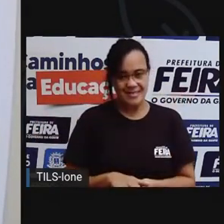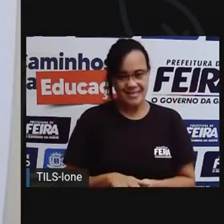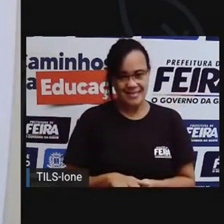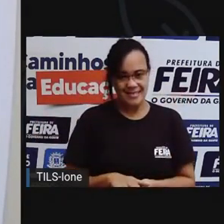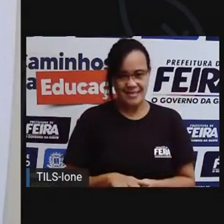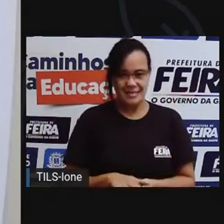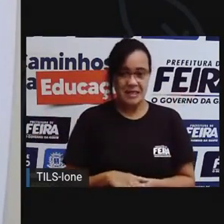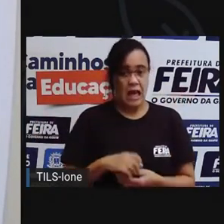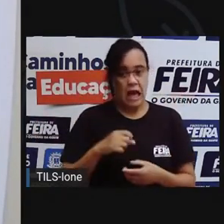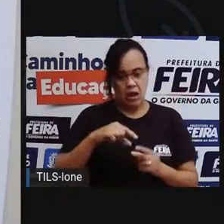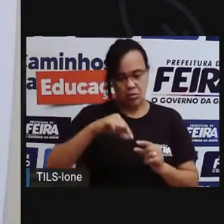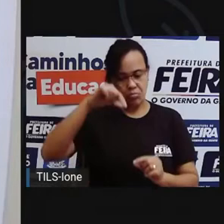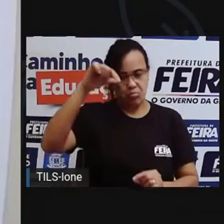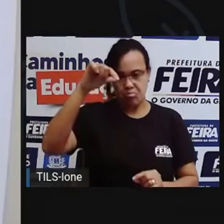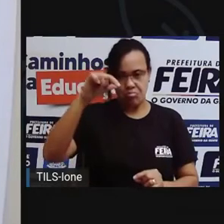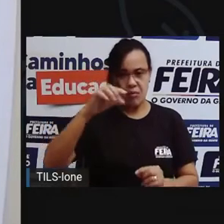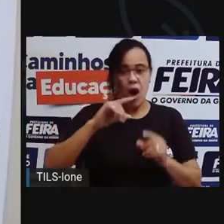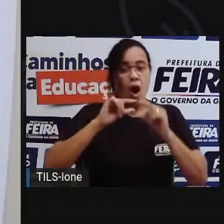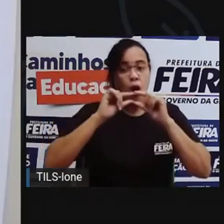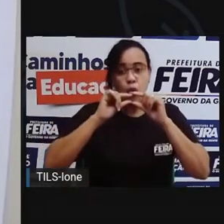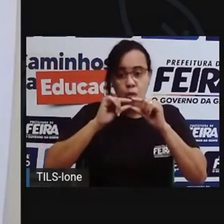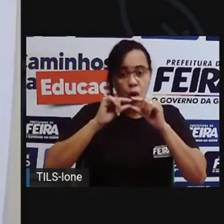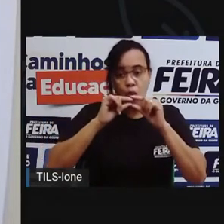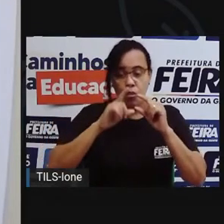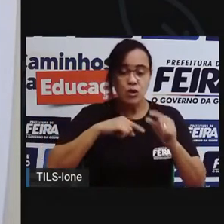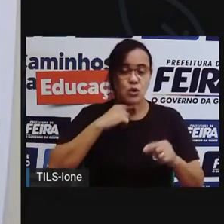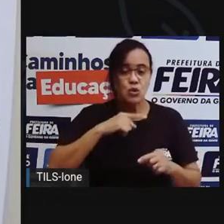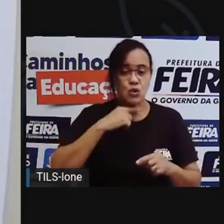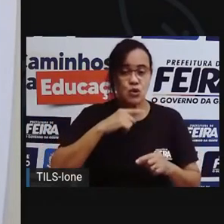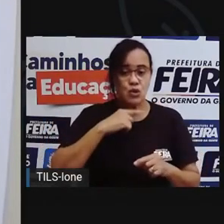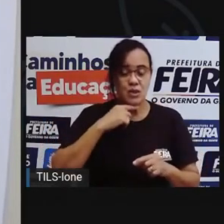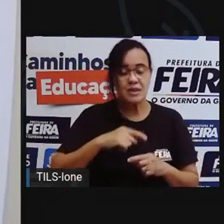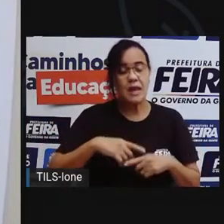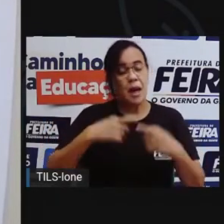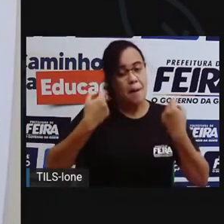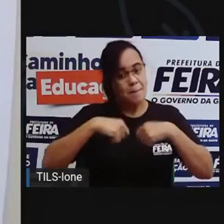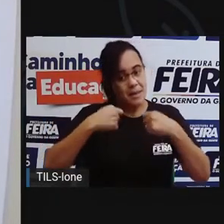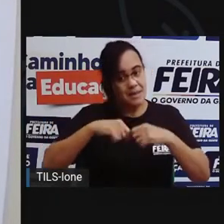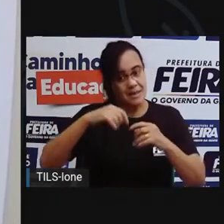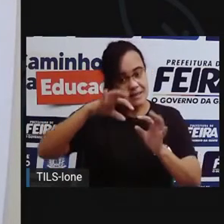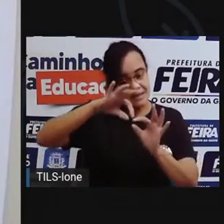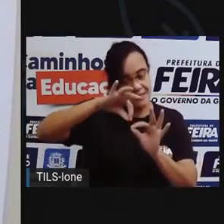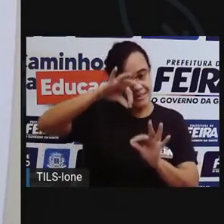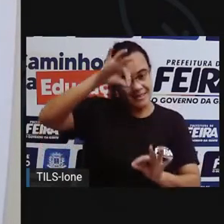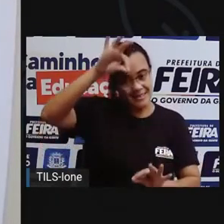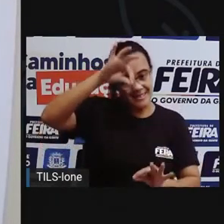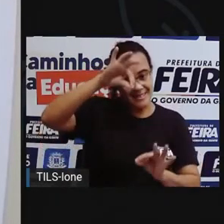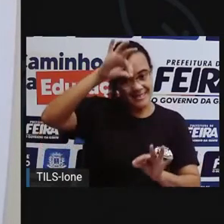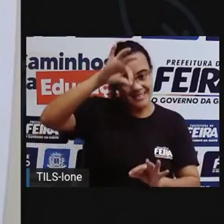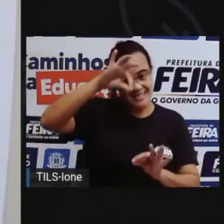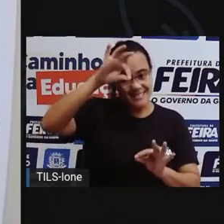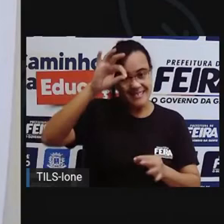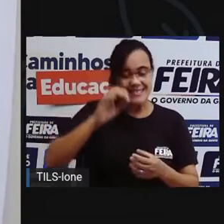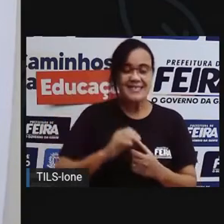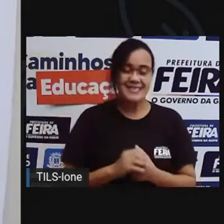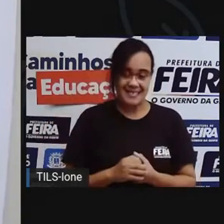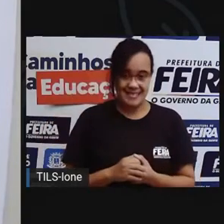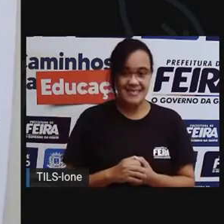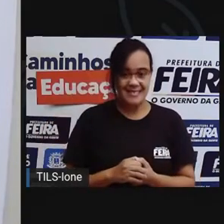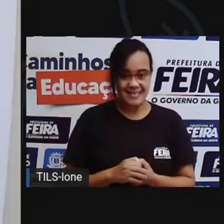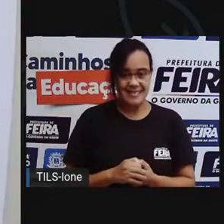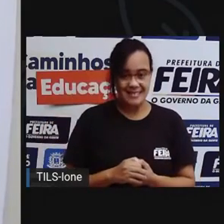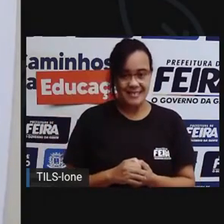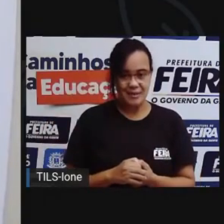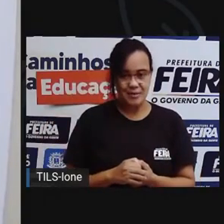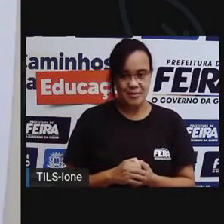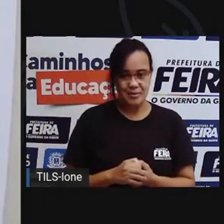não dá para assoprar. Então, a gente vai colocar a fitinha e vai medir no tamanho